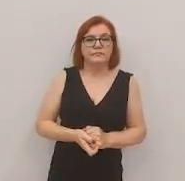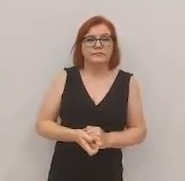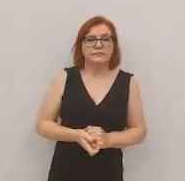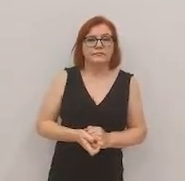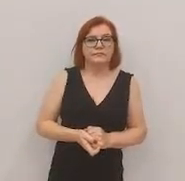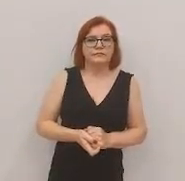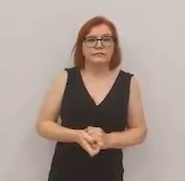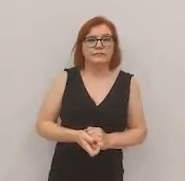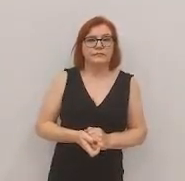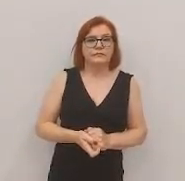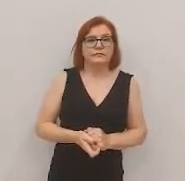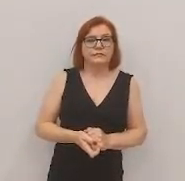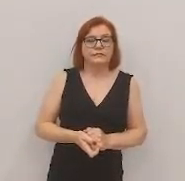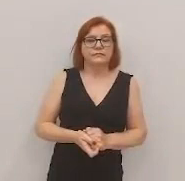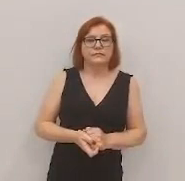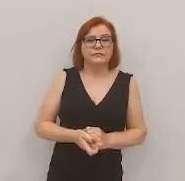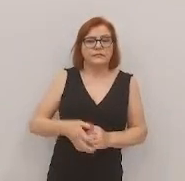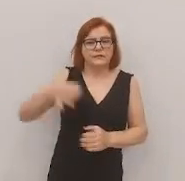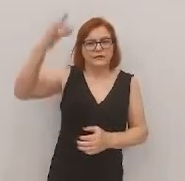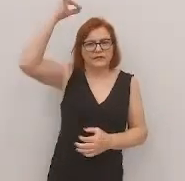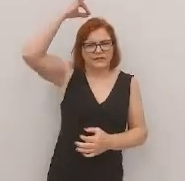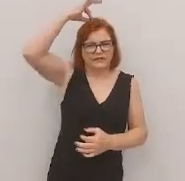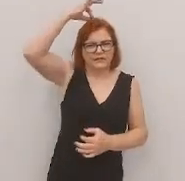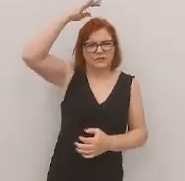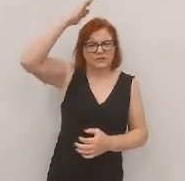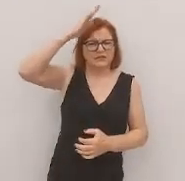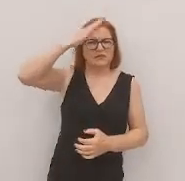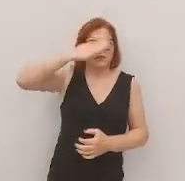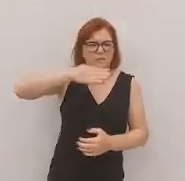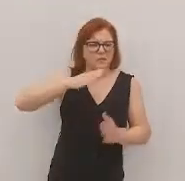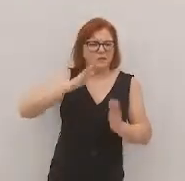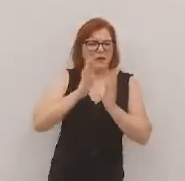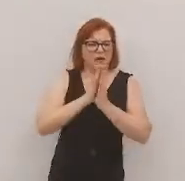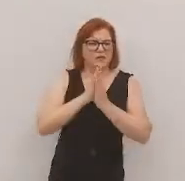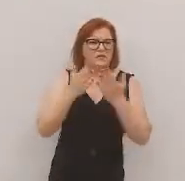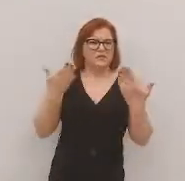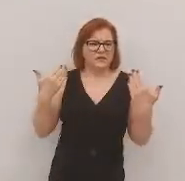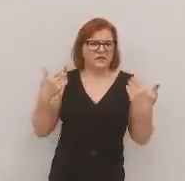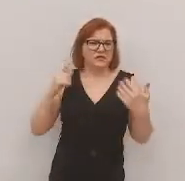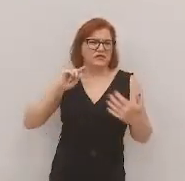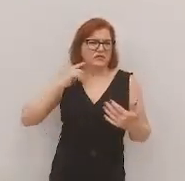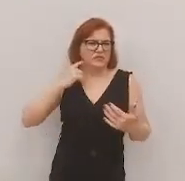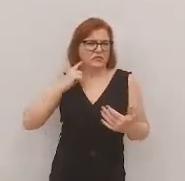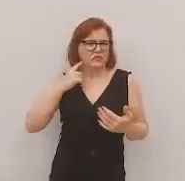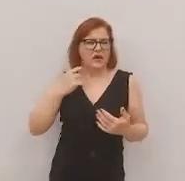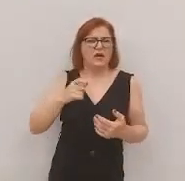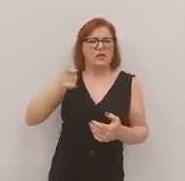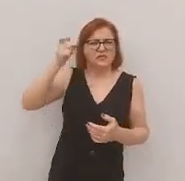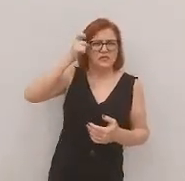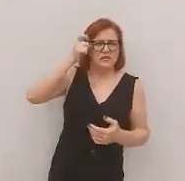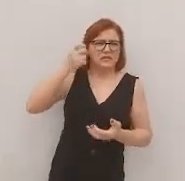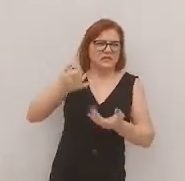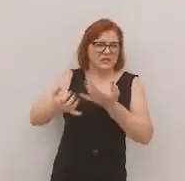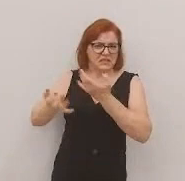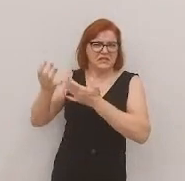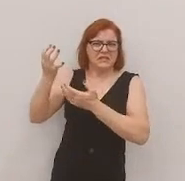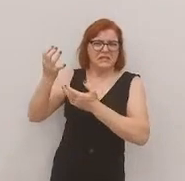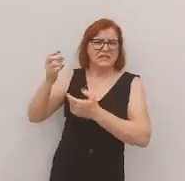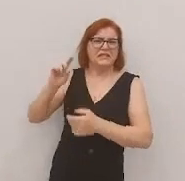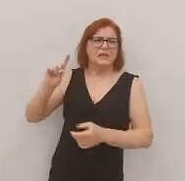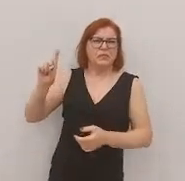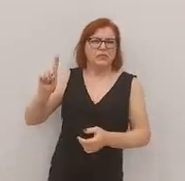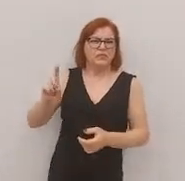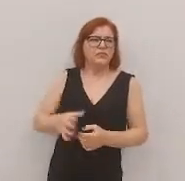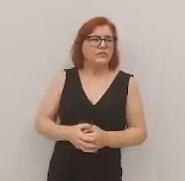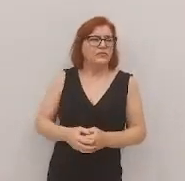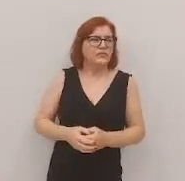O espírito maligno, né? Os anjos caídos e os demônios.